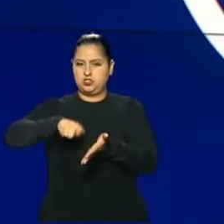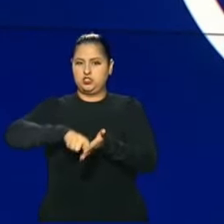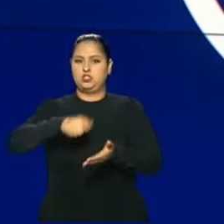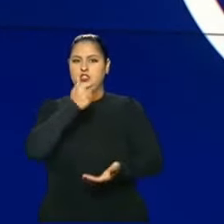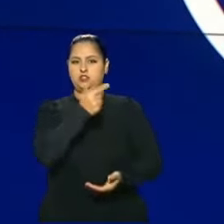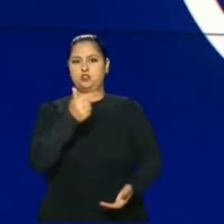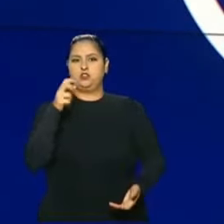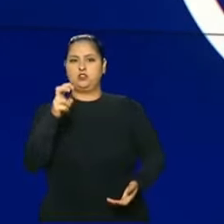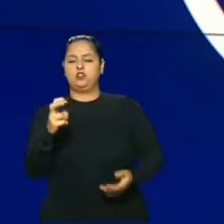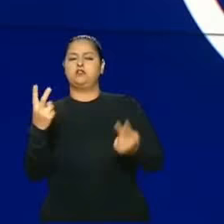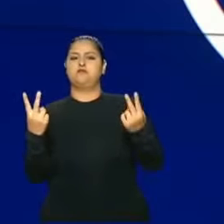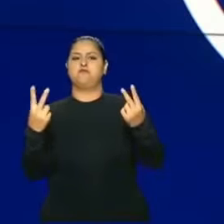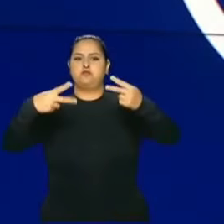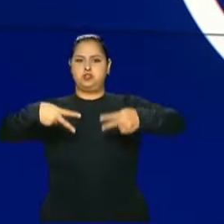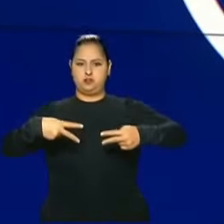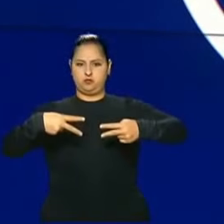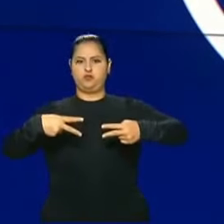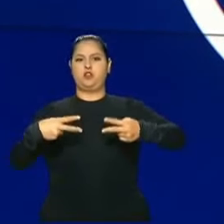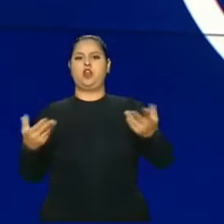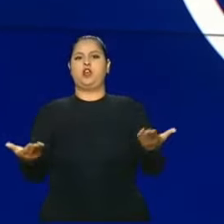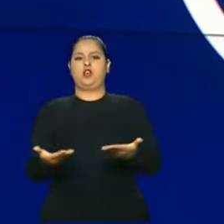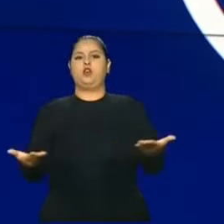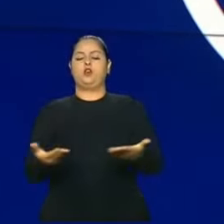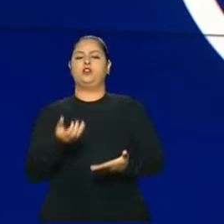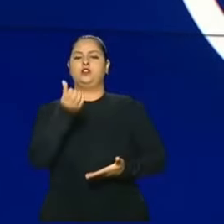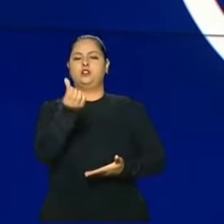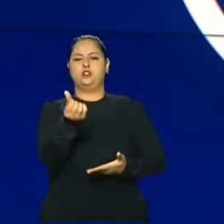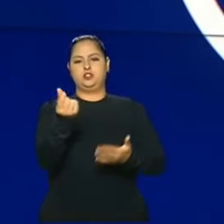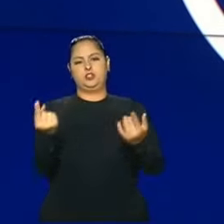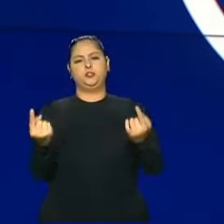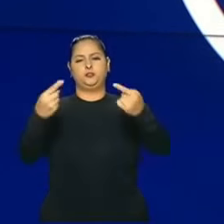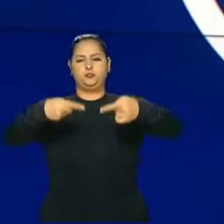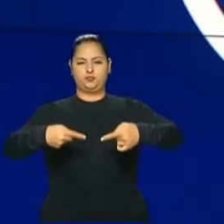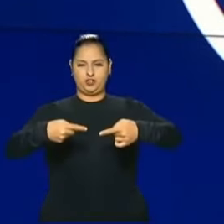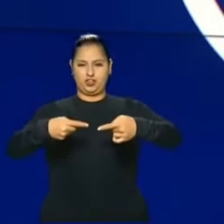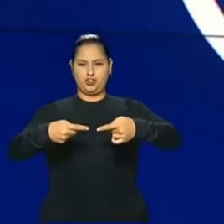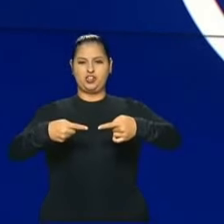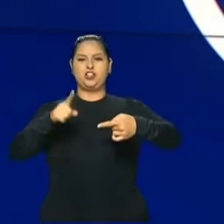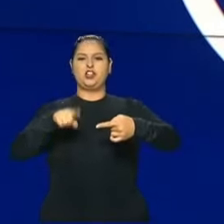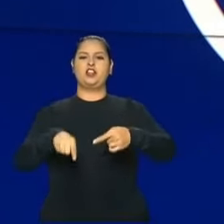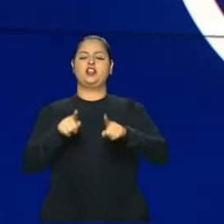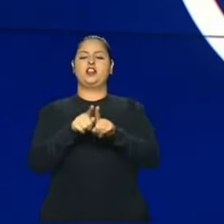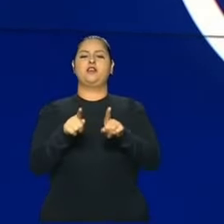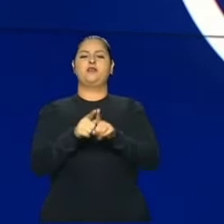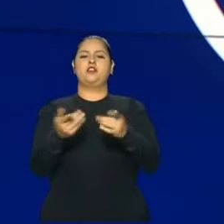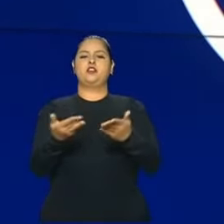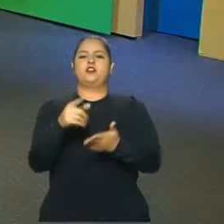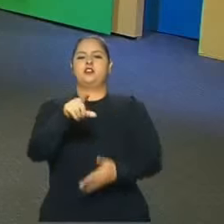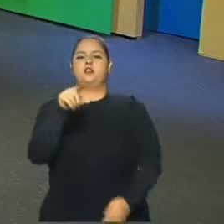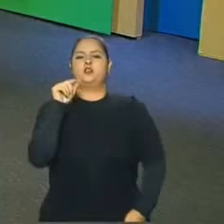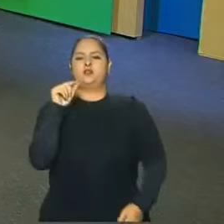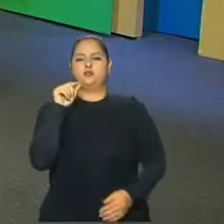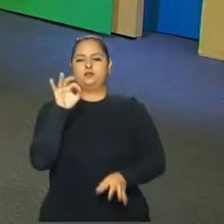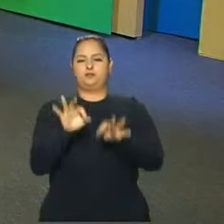25 foram semifinalistas e aqui estão as 6 finalistas escolhidas pelo júri.